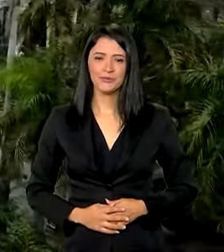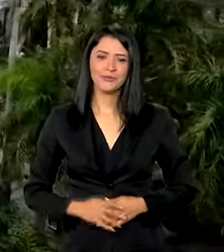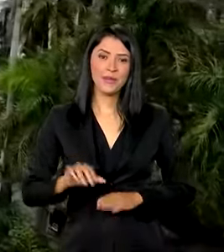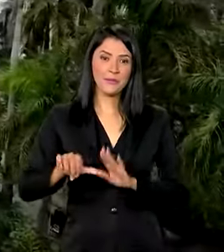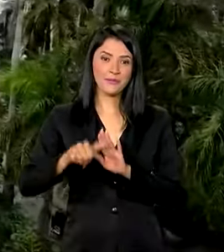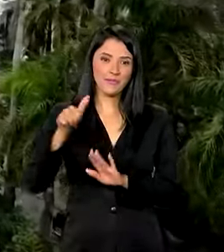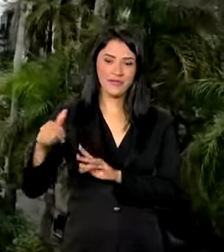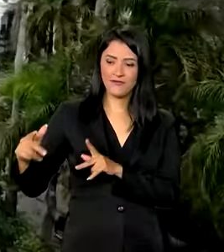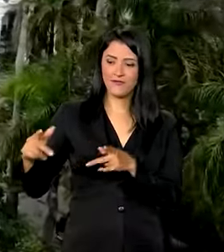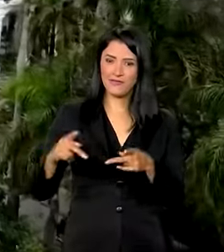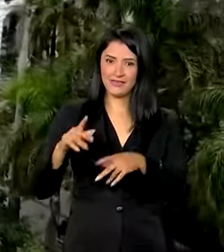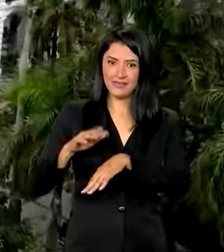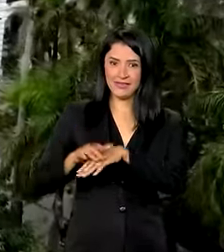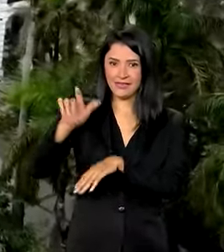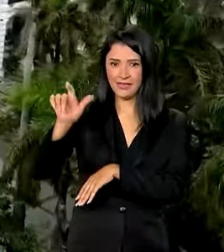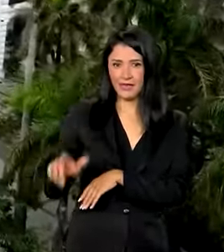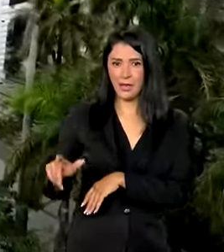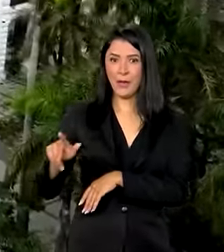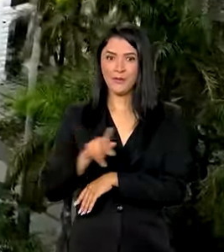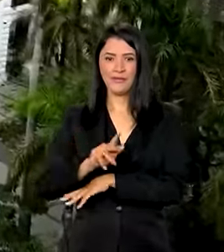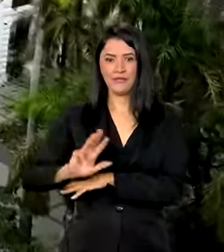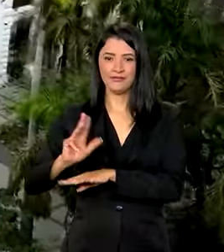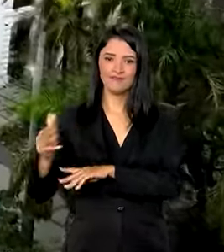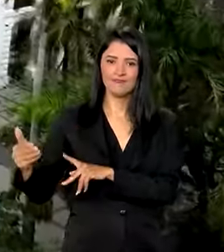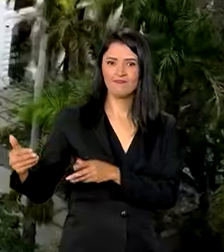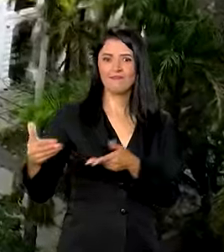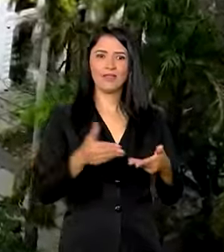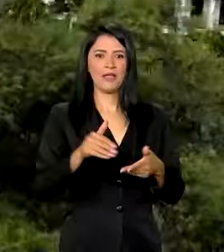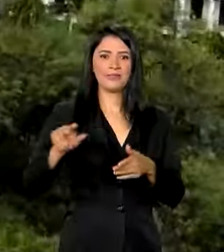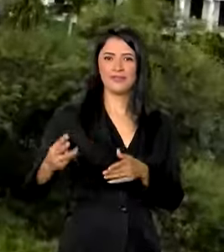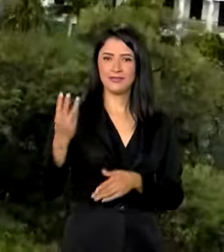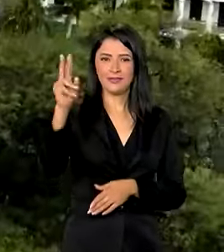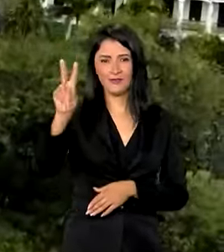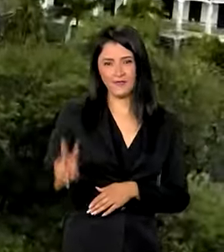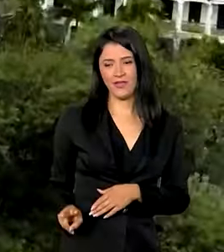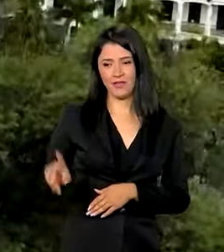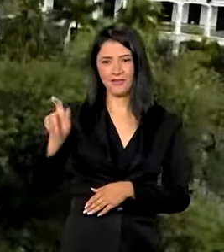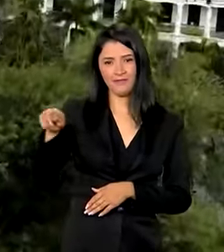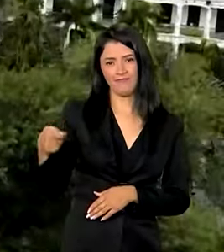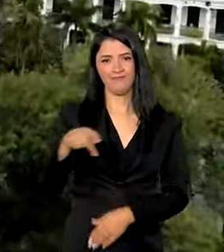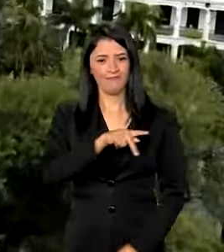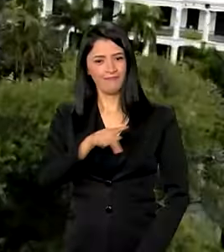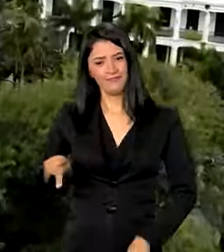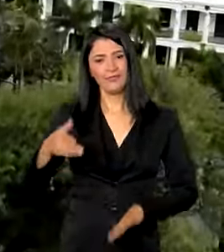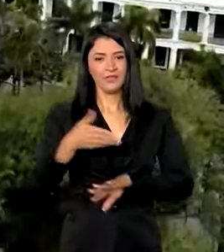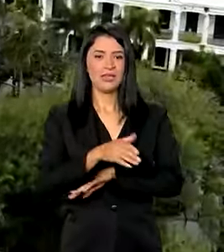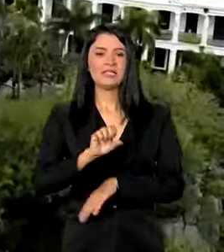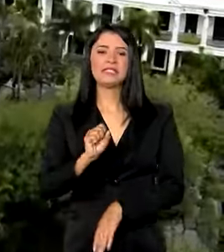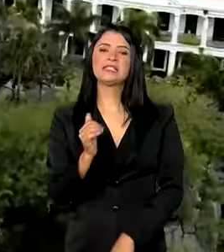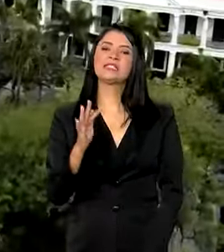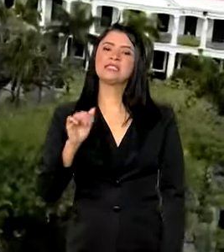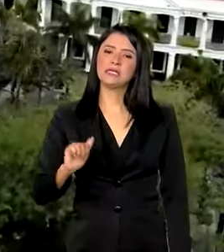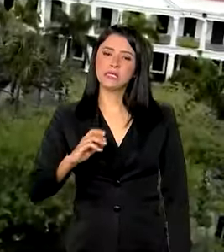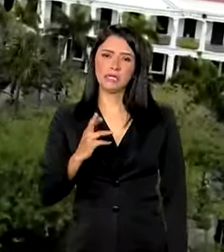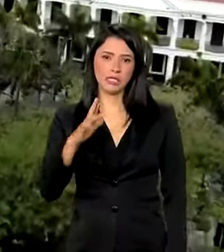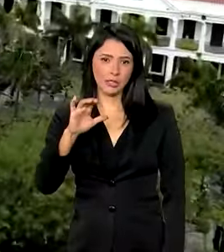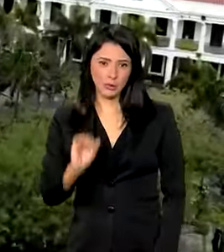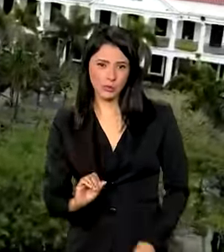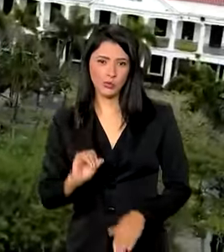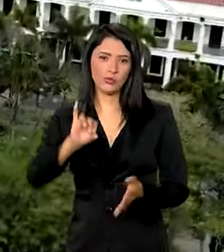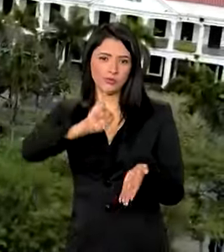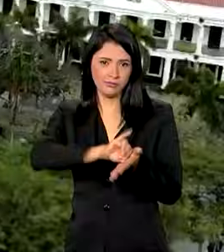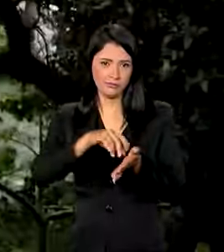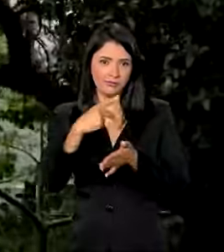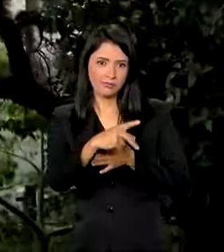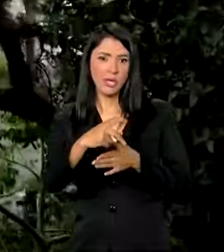primeira visita do presidente Lula à Bolívia neste terceiro mandato será em Santa Cruz de la Sierra, o centro econômico